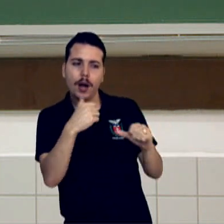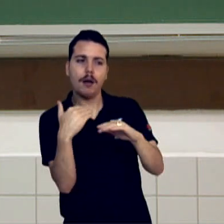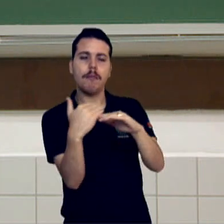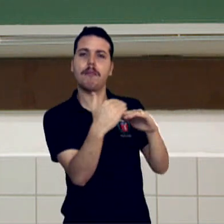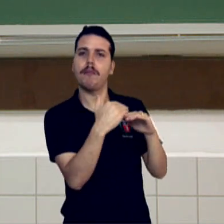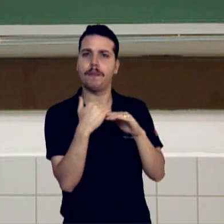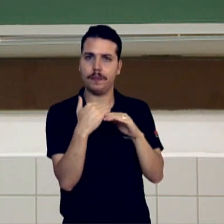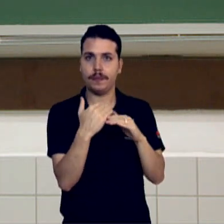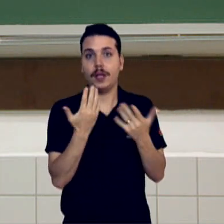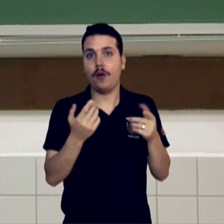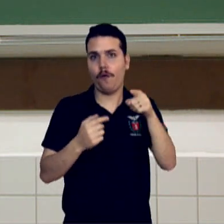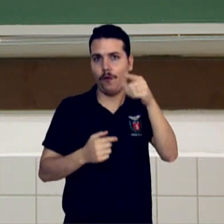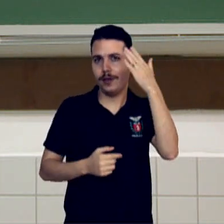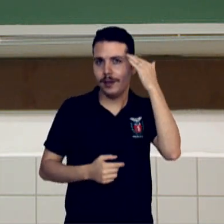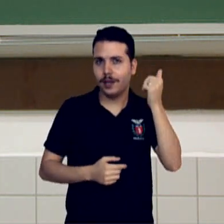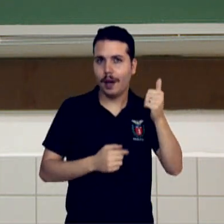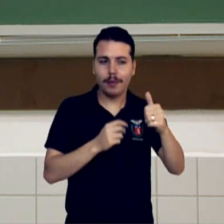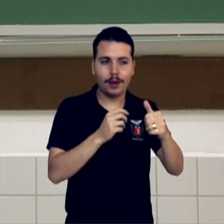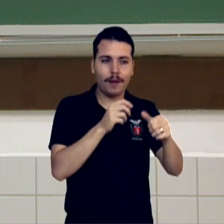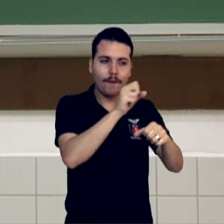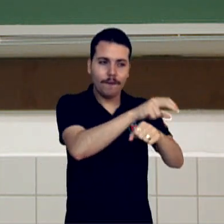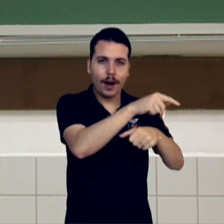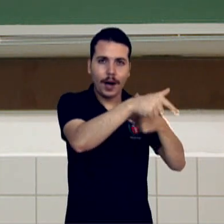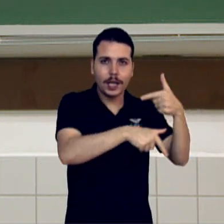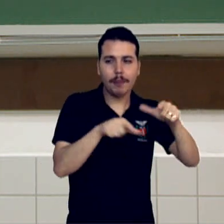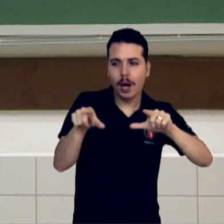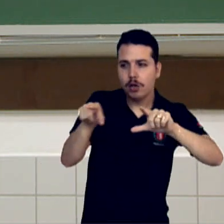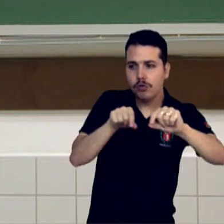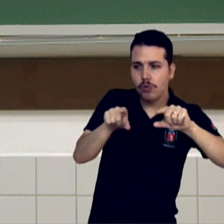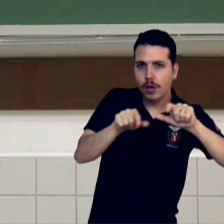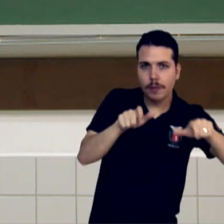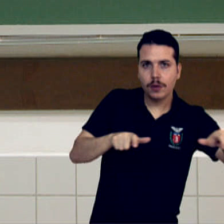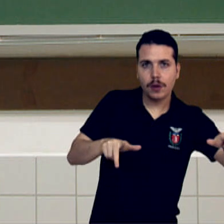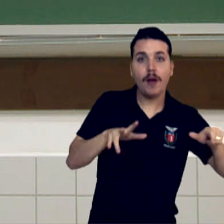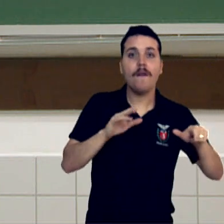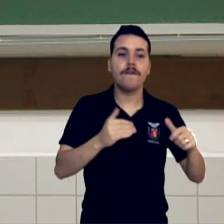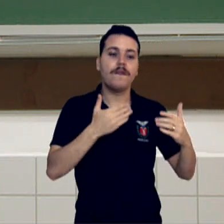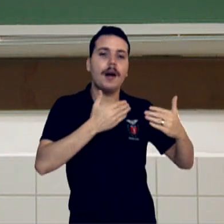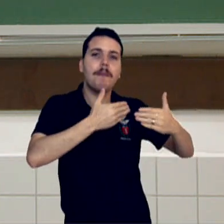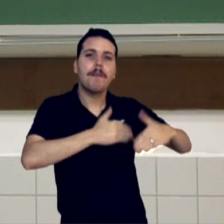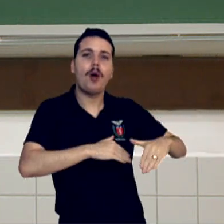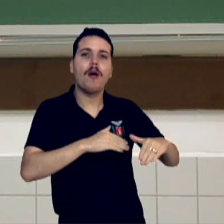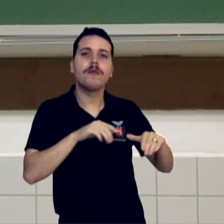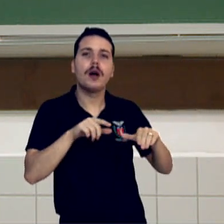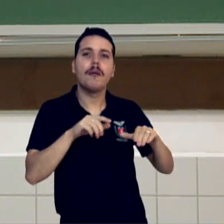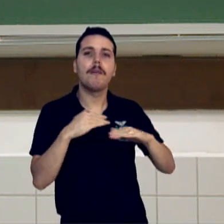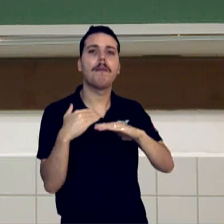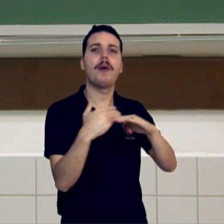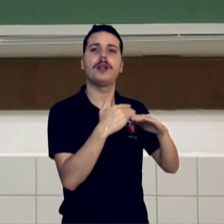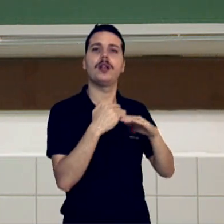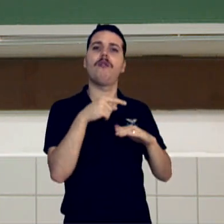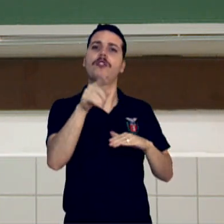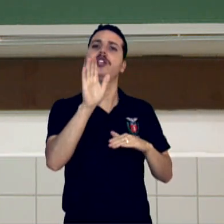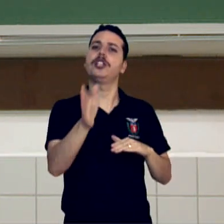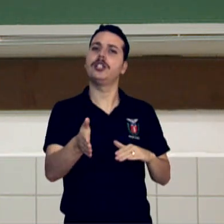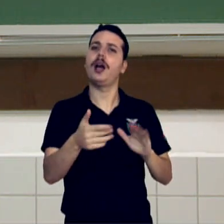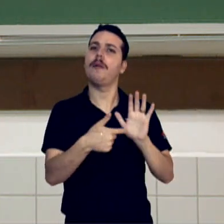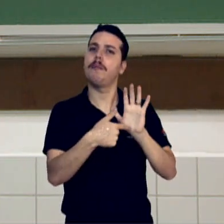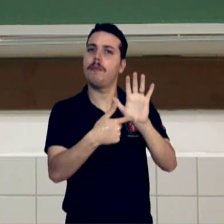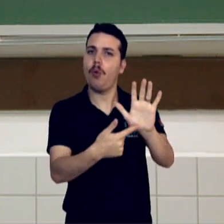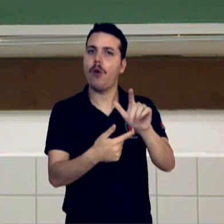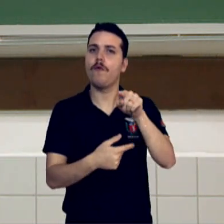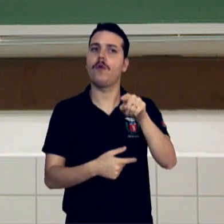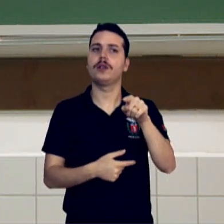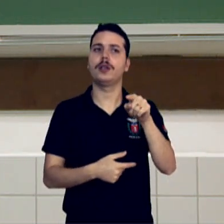trabalhando no recrutamento e seleção, como auxiliar técnico, você vai aplicar testes padronizados. Então, você já fala da sua